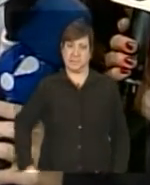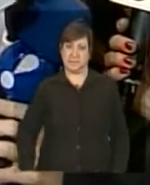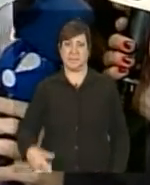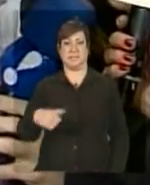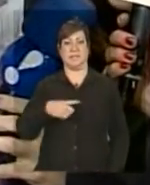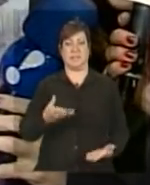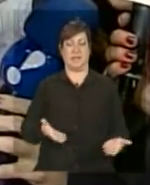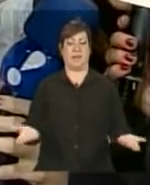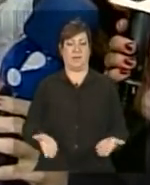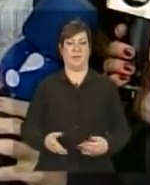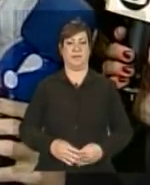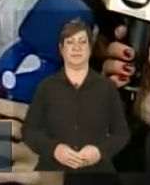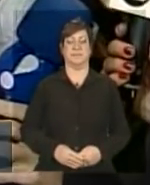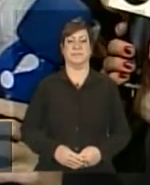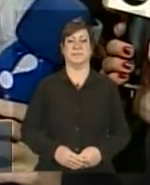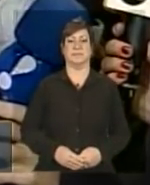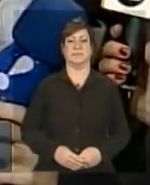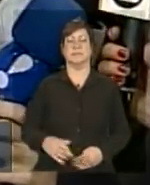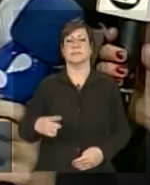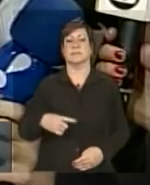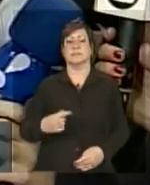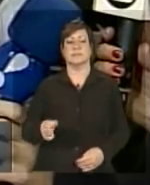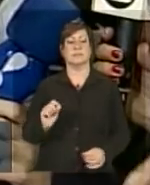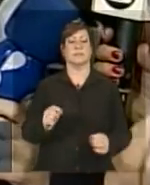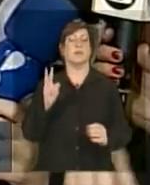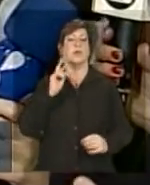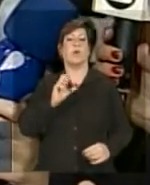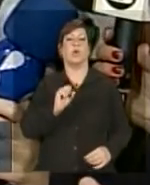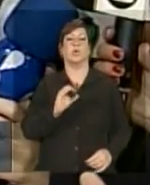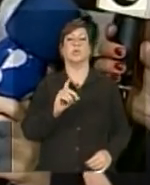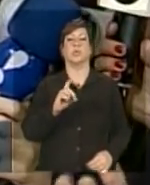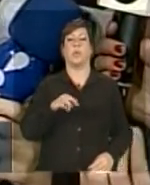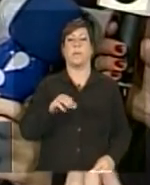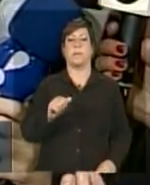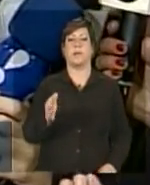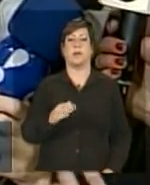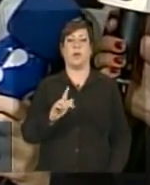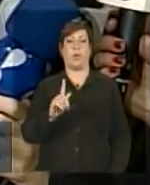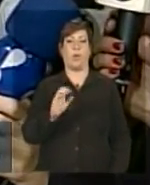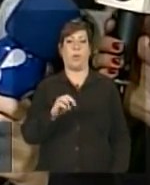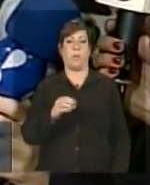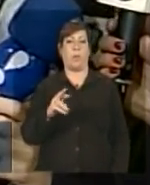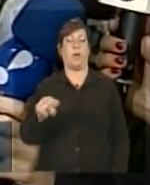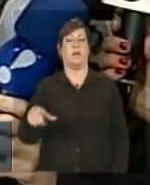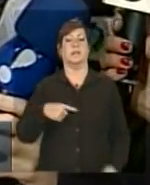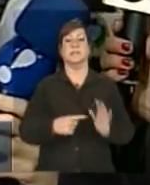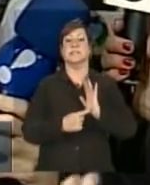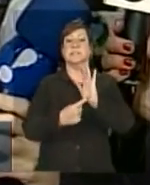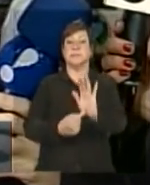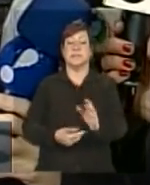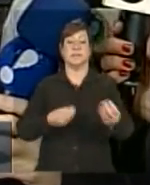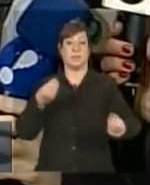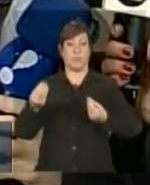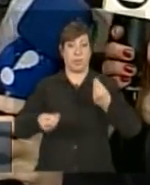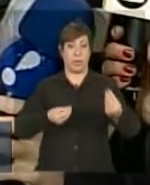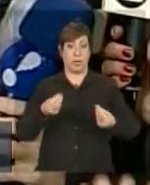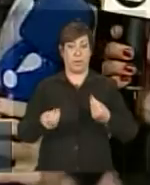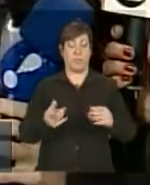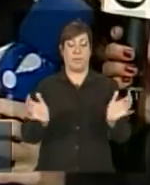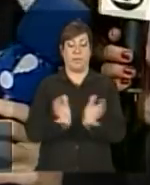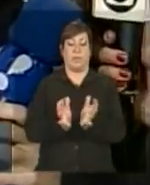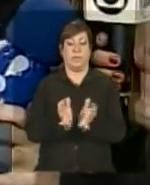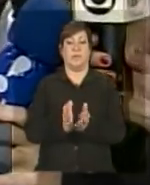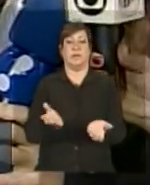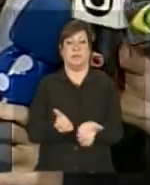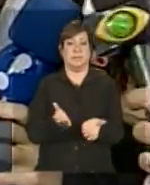Menicucci. Acompanhe. Está em Sodoma e Gomorra. E ele expressa uma posição do Congresso Nacional da bancada evangélica.